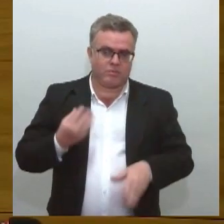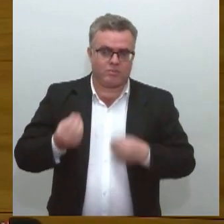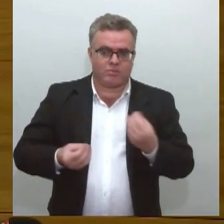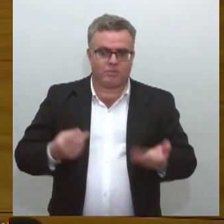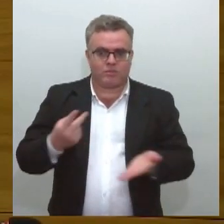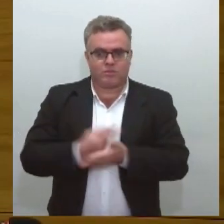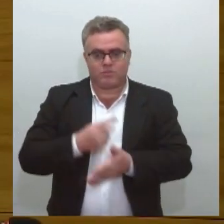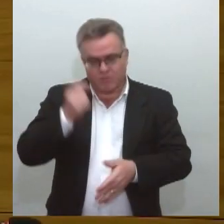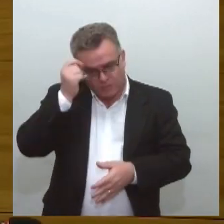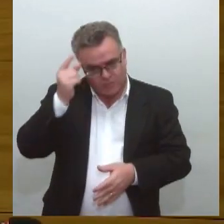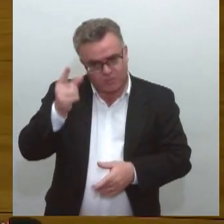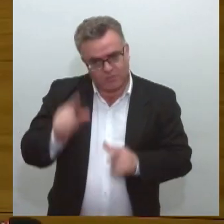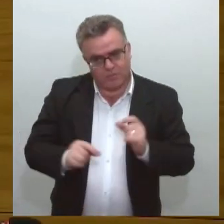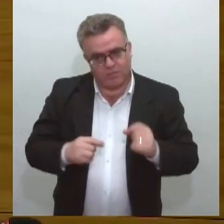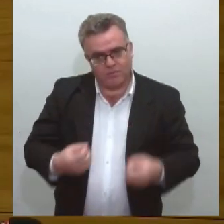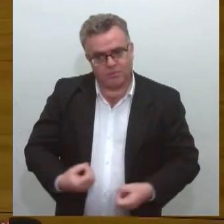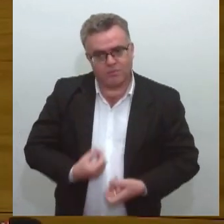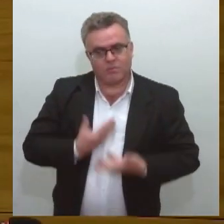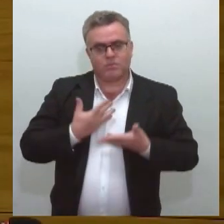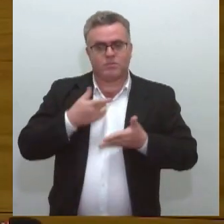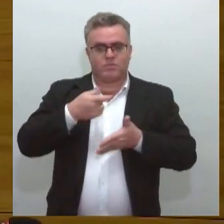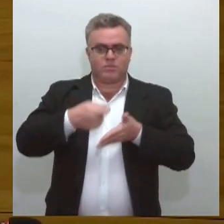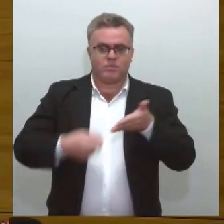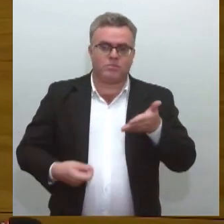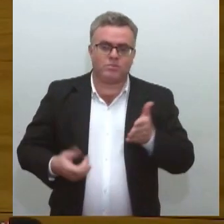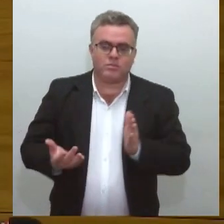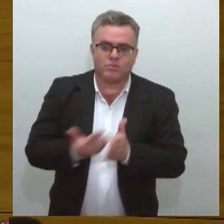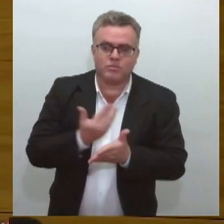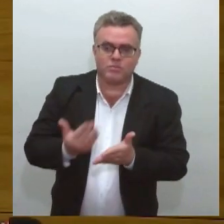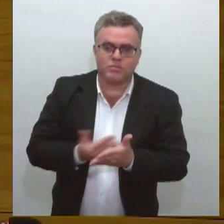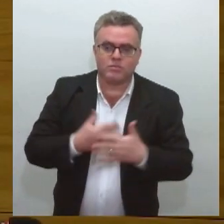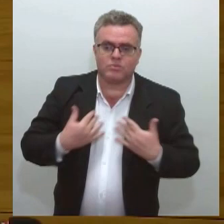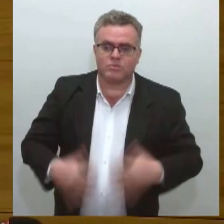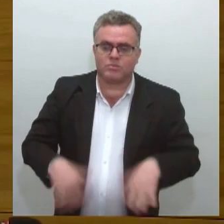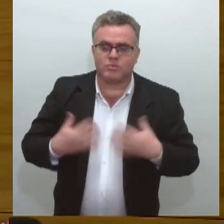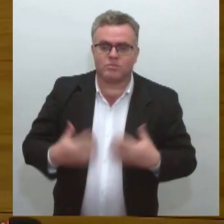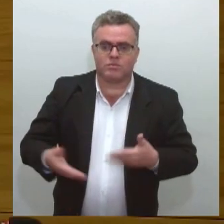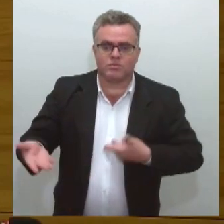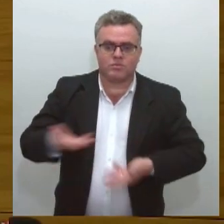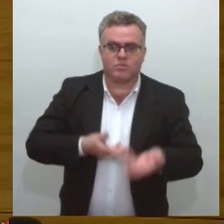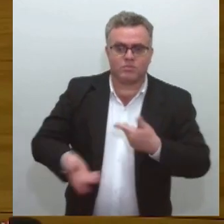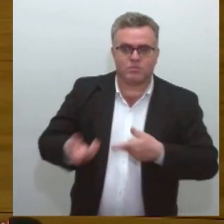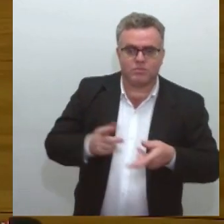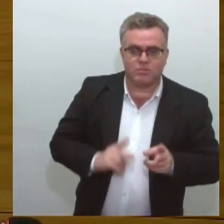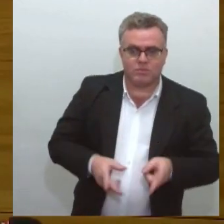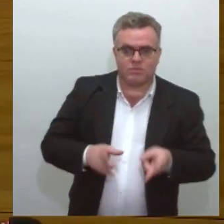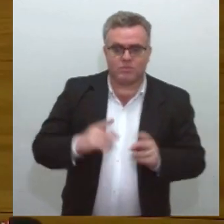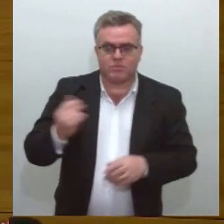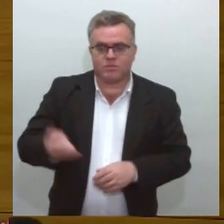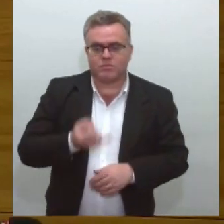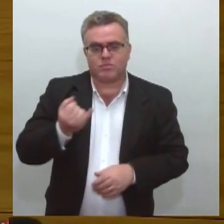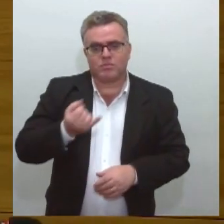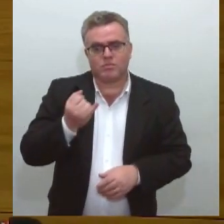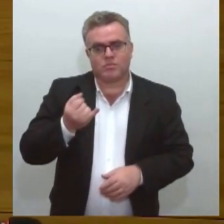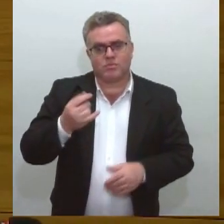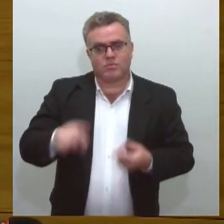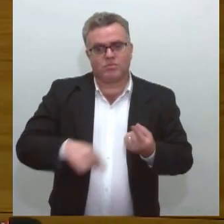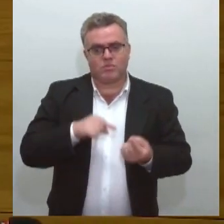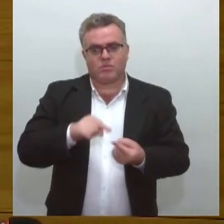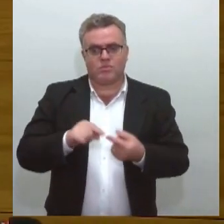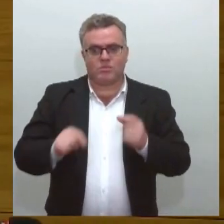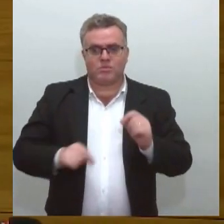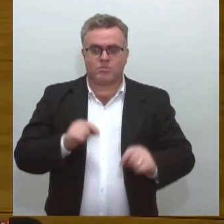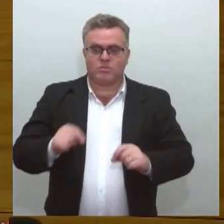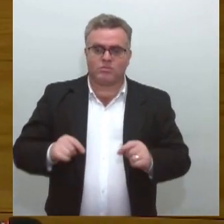essa inspiração para escrever aquele livro. E essa troca é muito rica, é um projeto que ele tem como objetivo incentivar